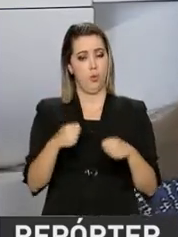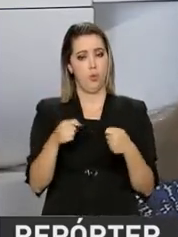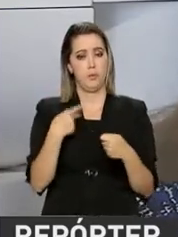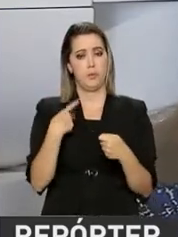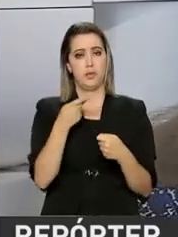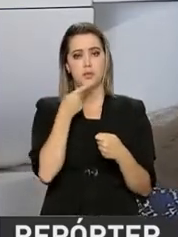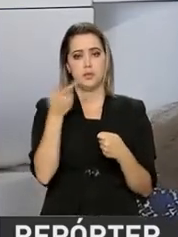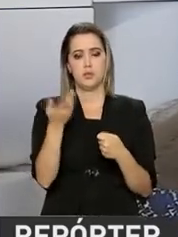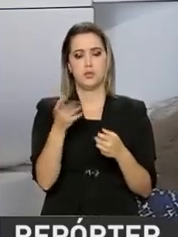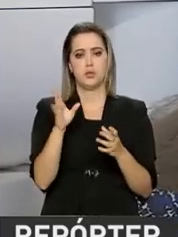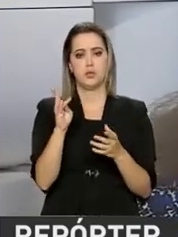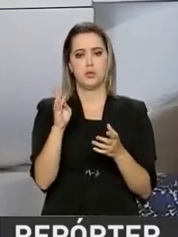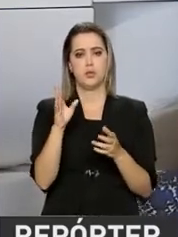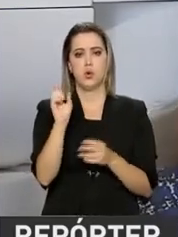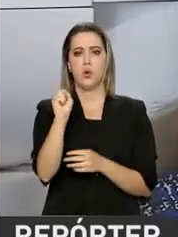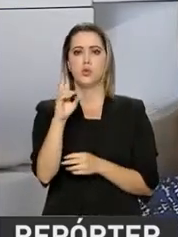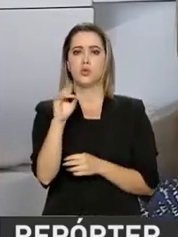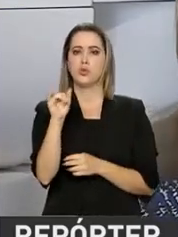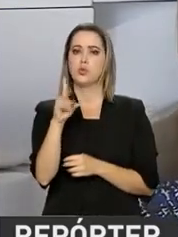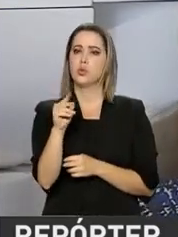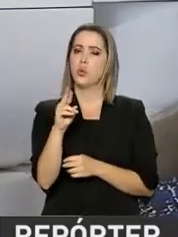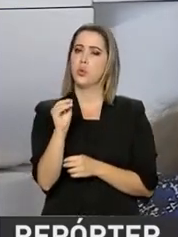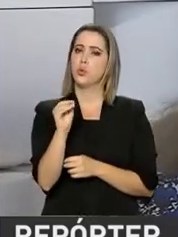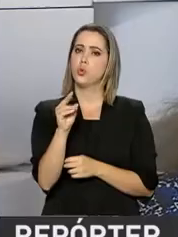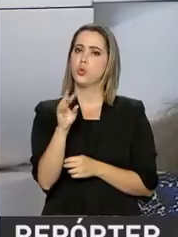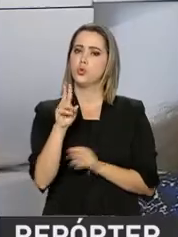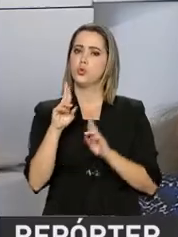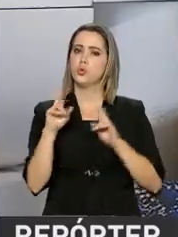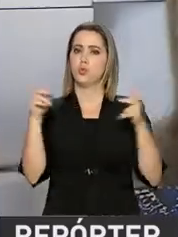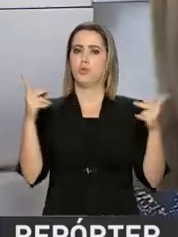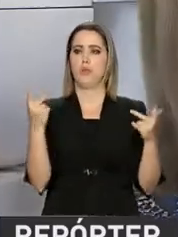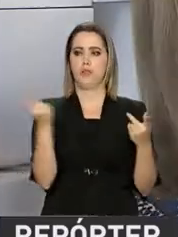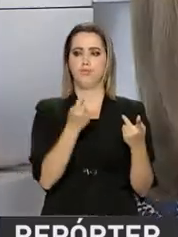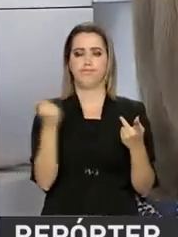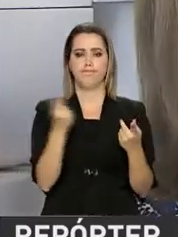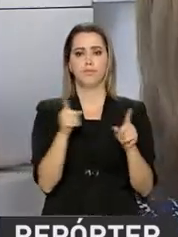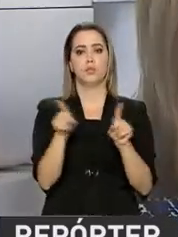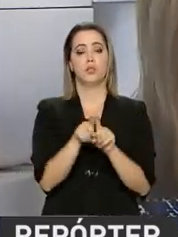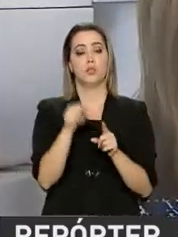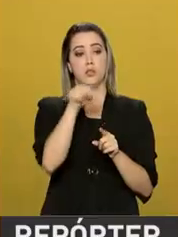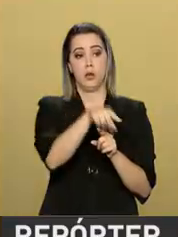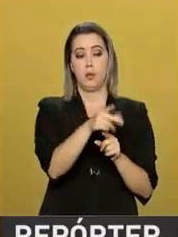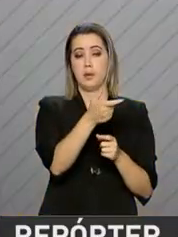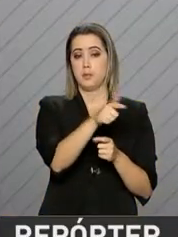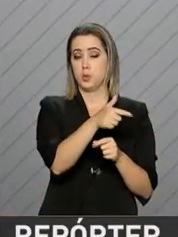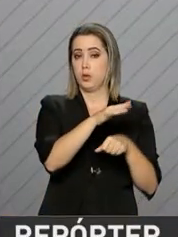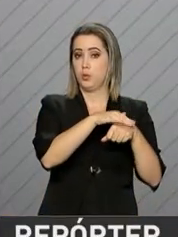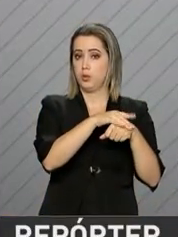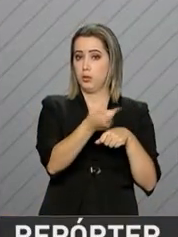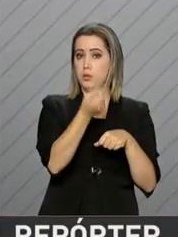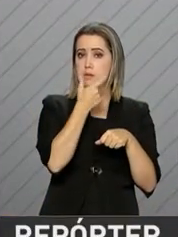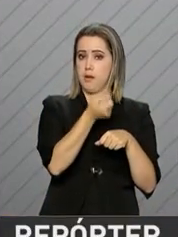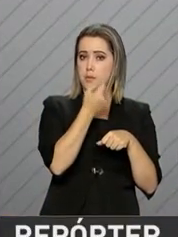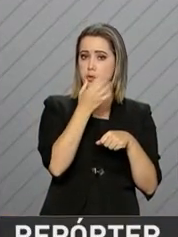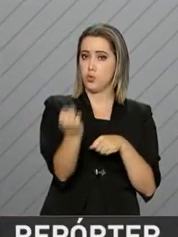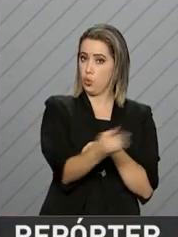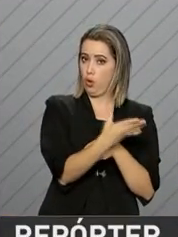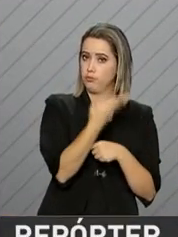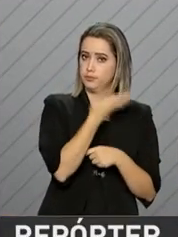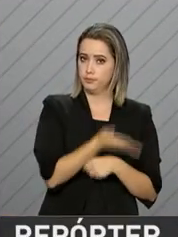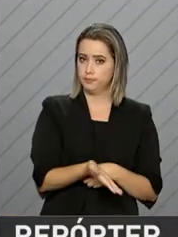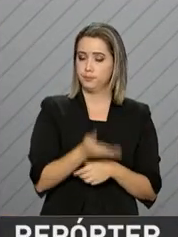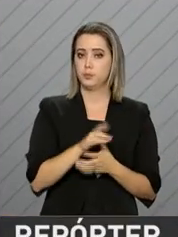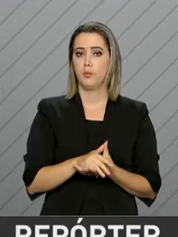mais comumente de soro diferente. Então, o uso da PrEP pela pessoa que está negativa. O novo tratamento de combate